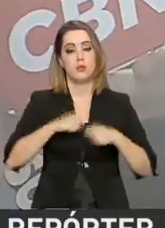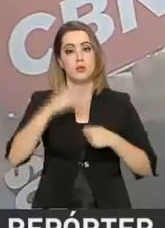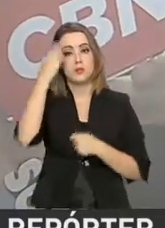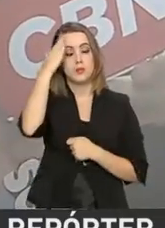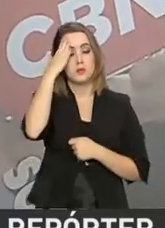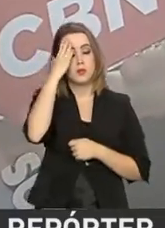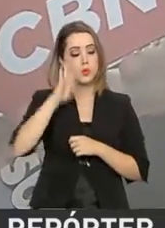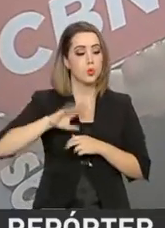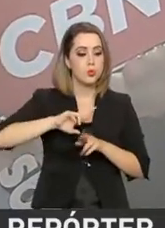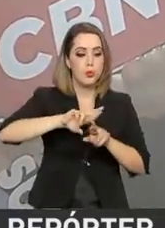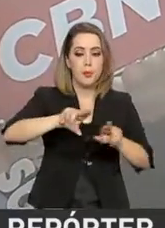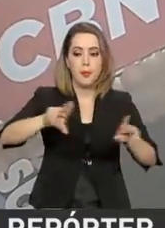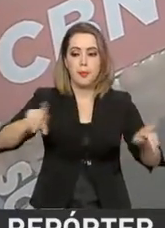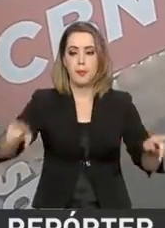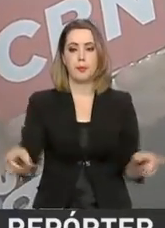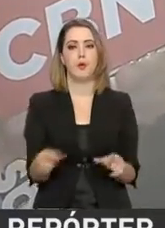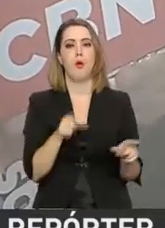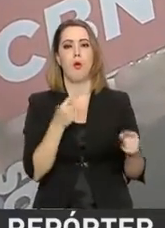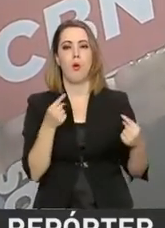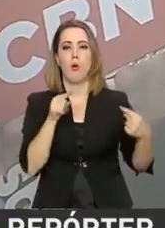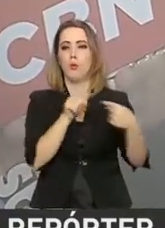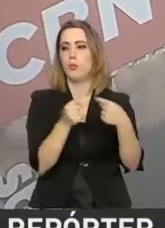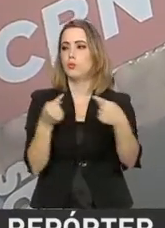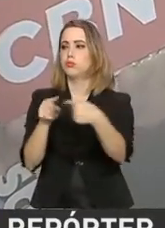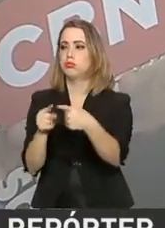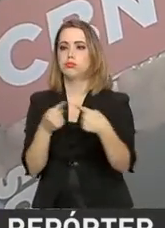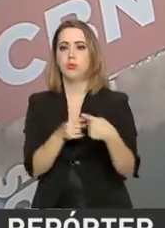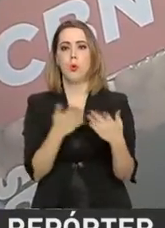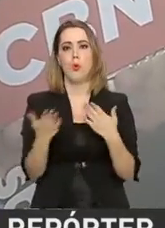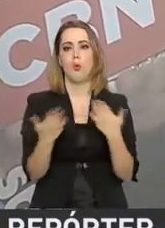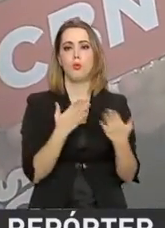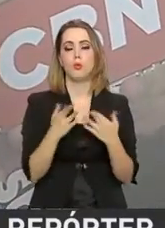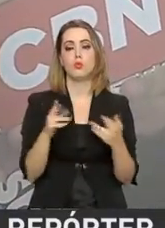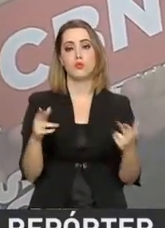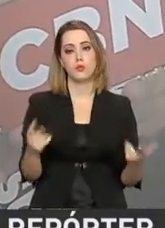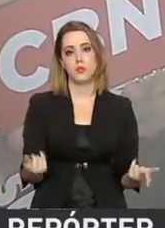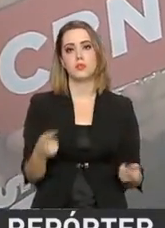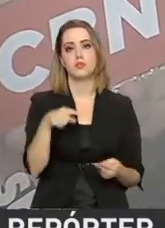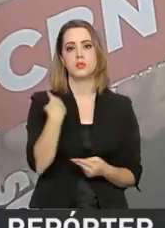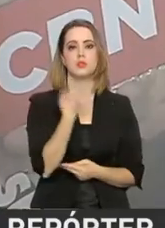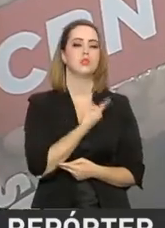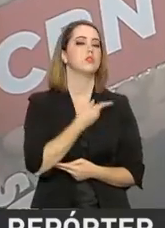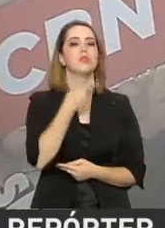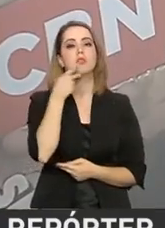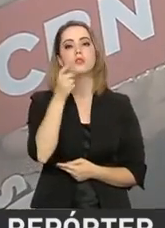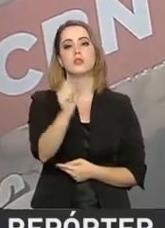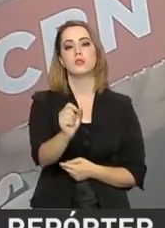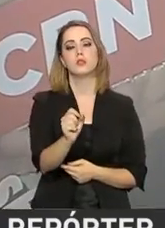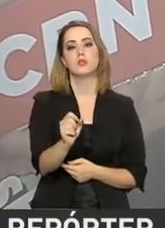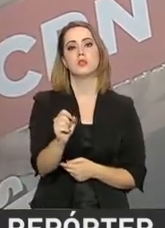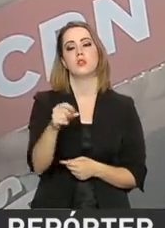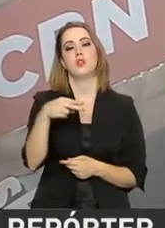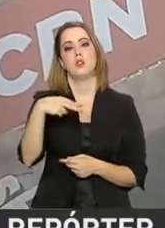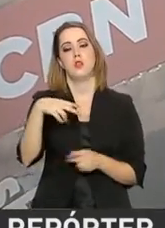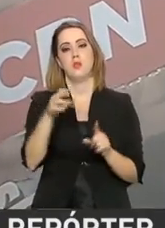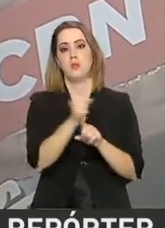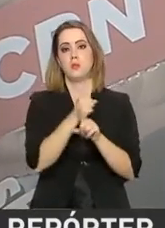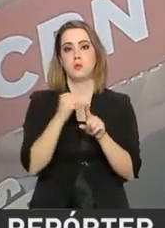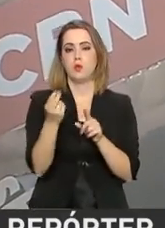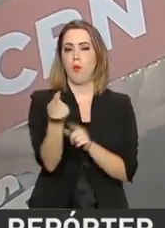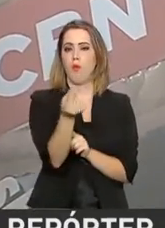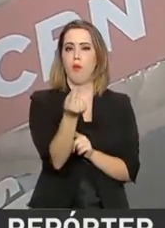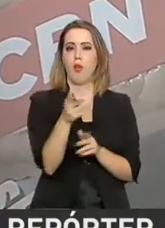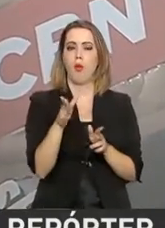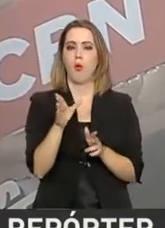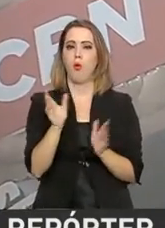desses fatores que o determinam. Acabamos de falar que o nível socioeconômico é um fator determinante para o aluno